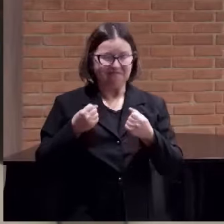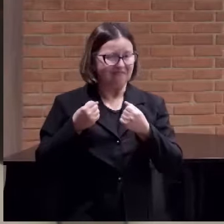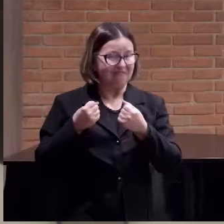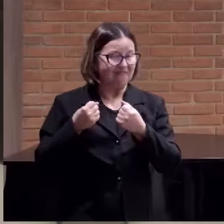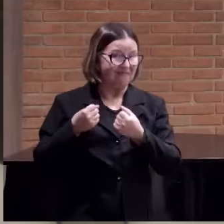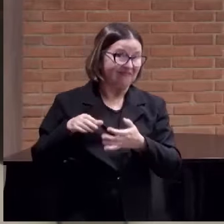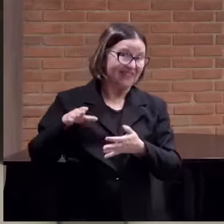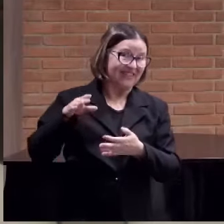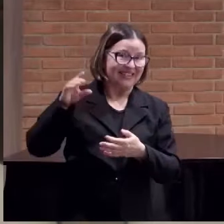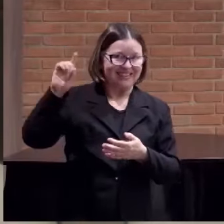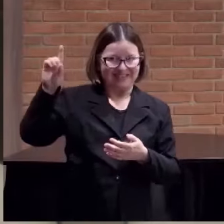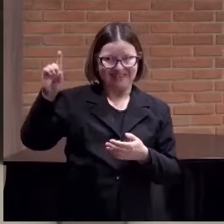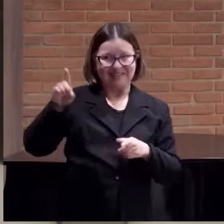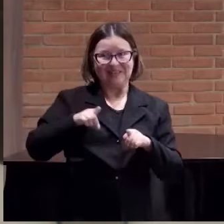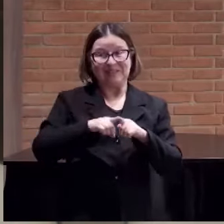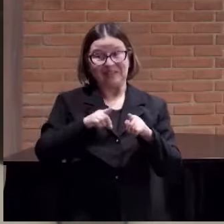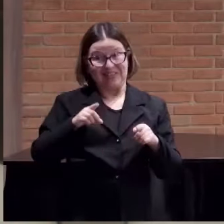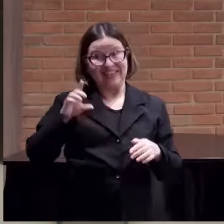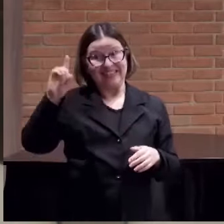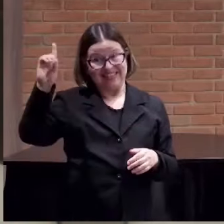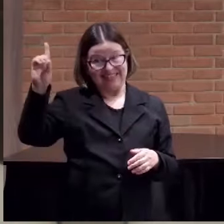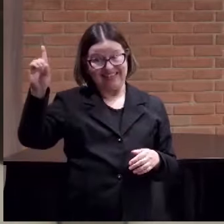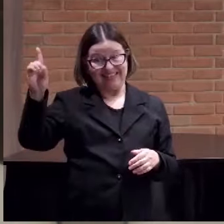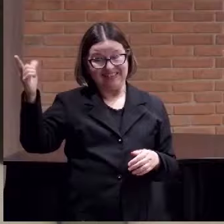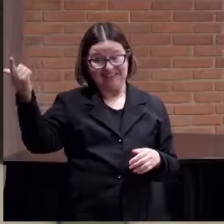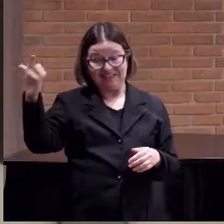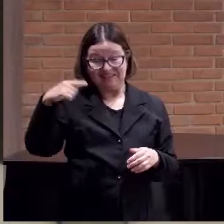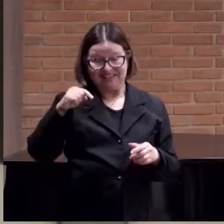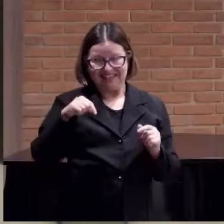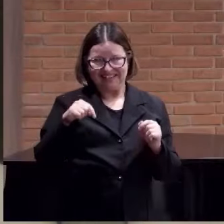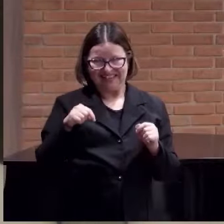Deus iria entrar nessa raça humana,